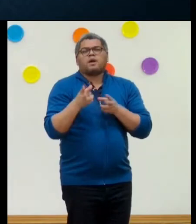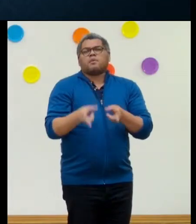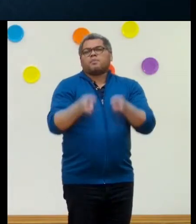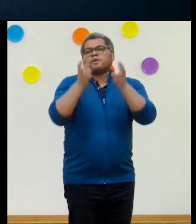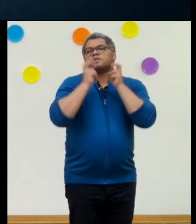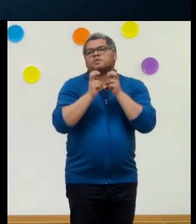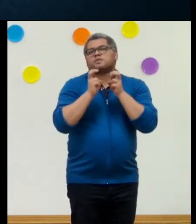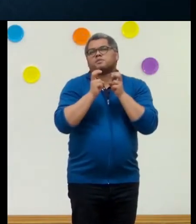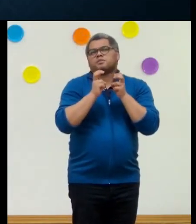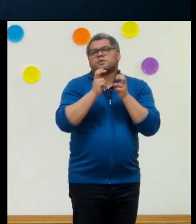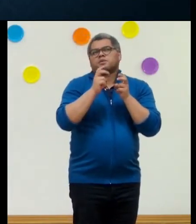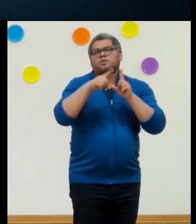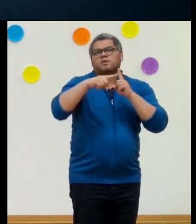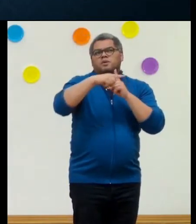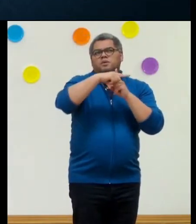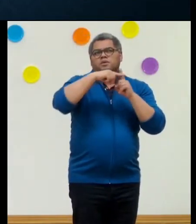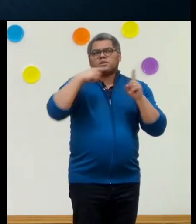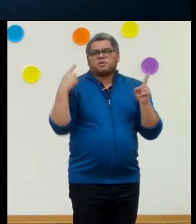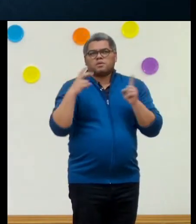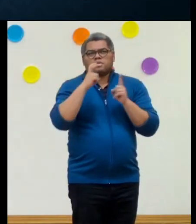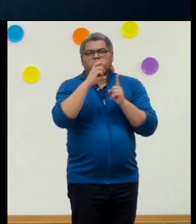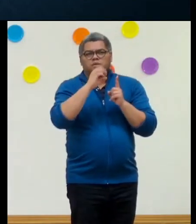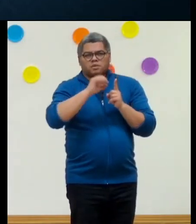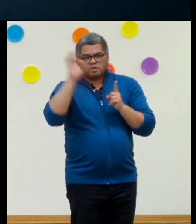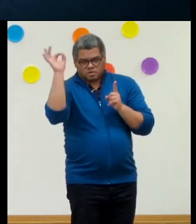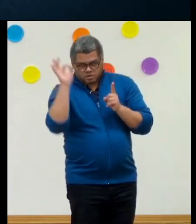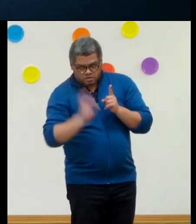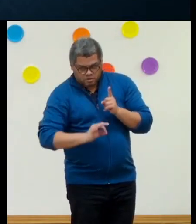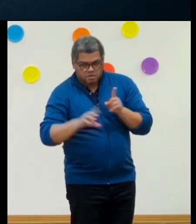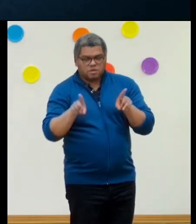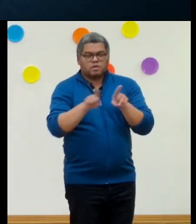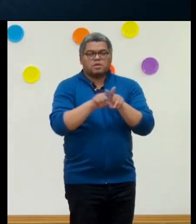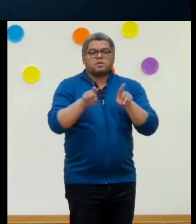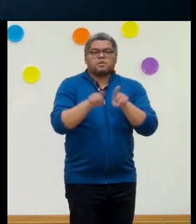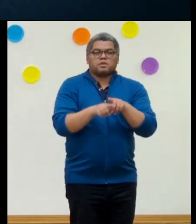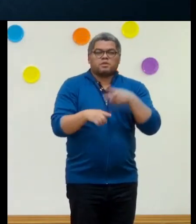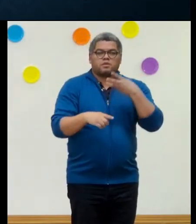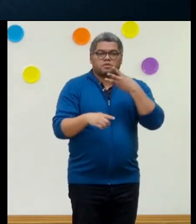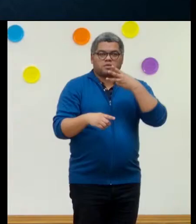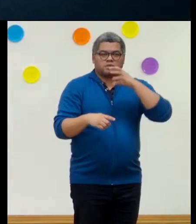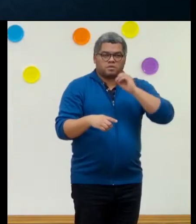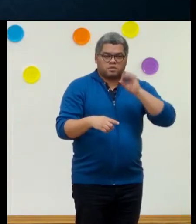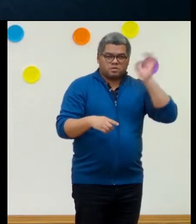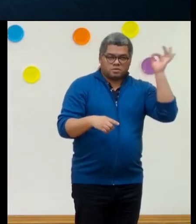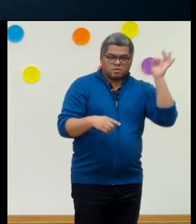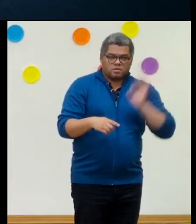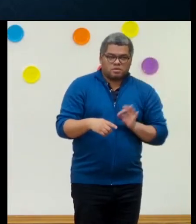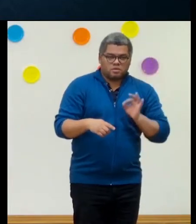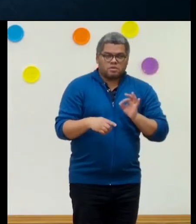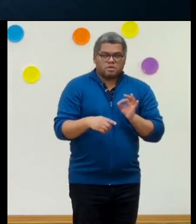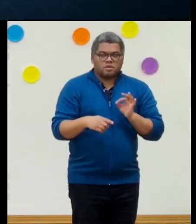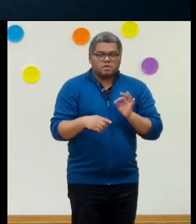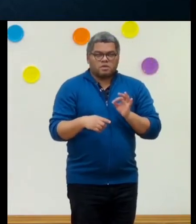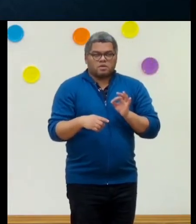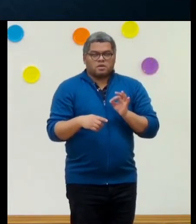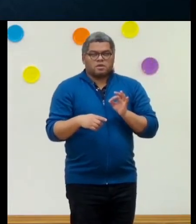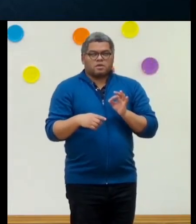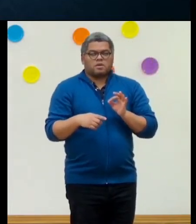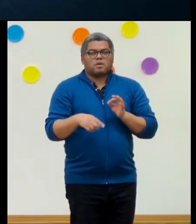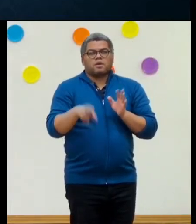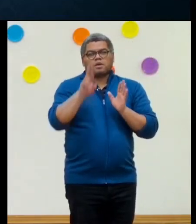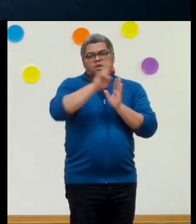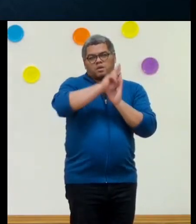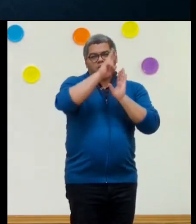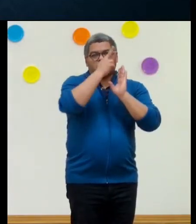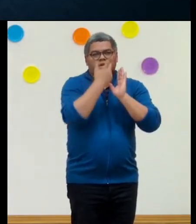metade dos homens entrevistados e 30% das mulheres admitem já terem sido infiéis ao cônjuge. Isso os que admitiram,